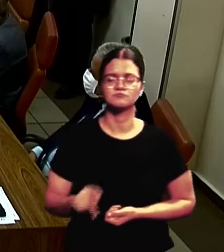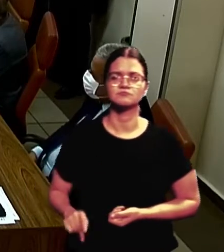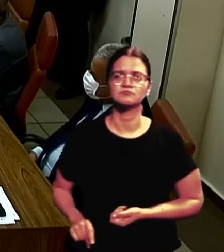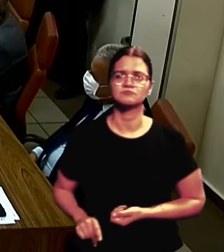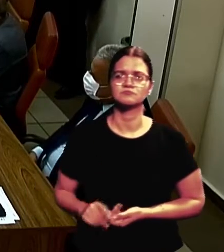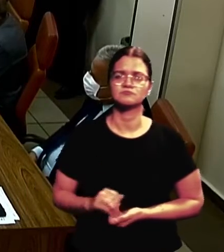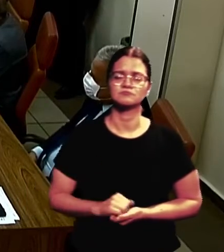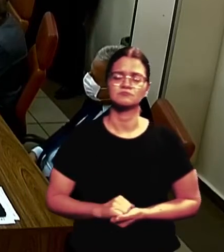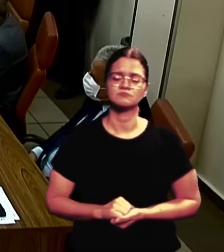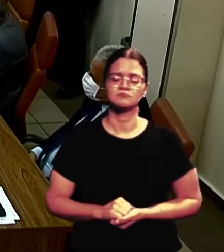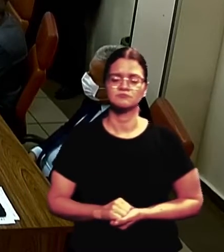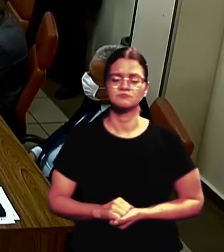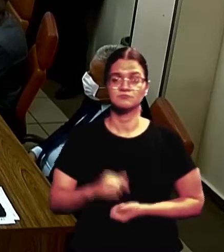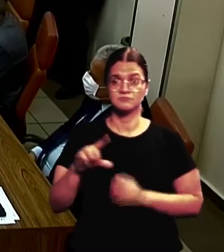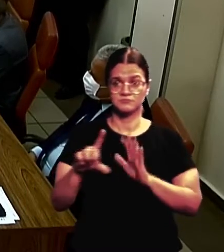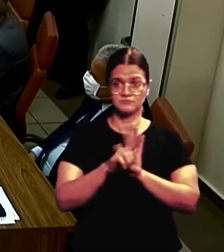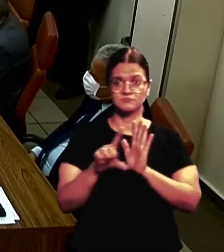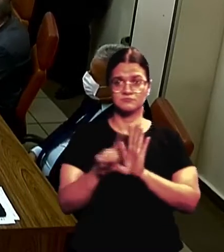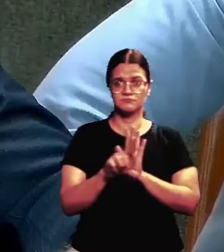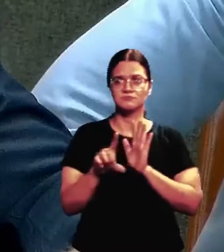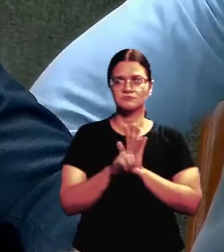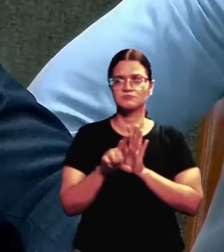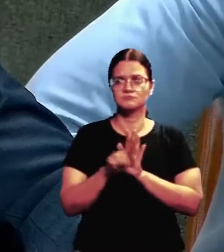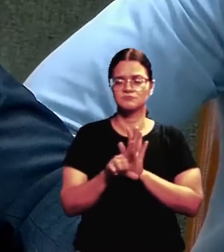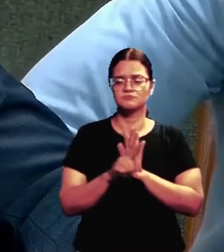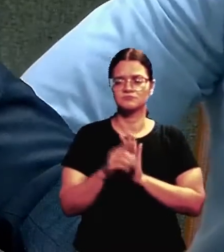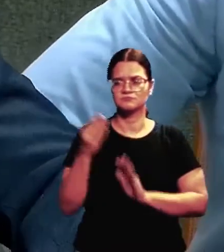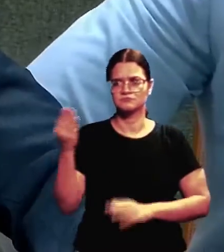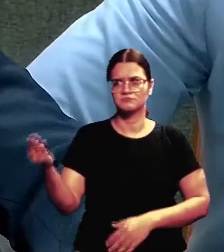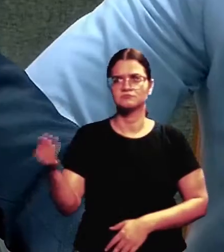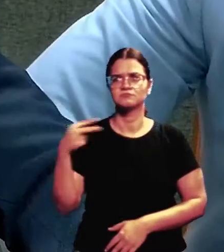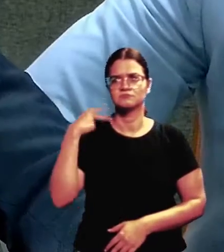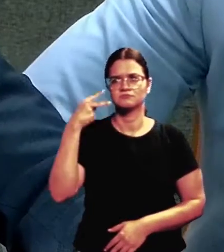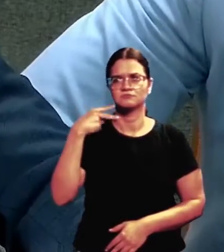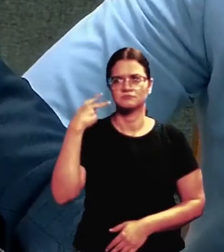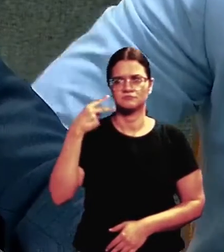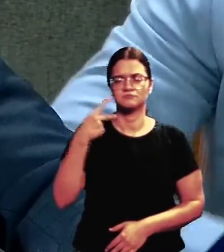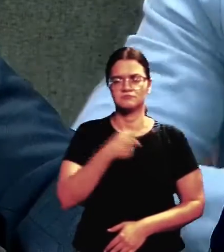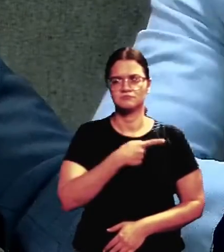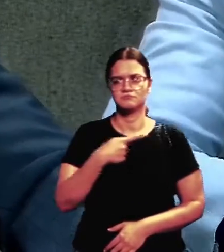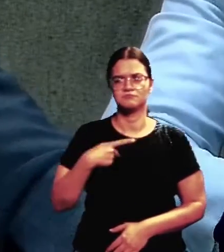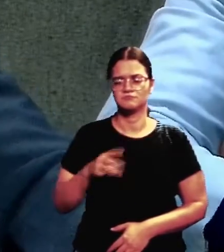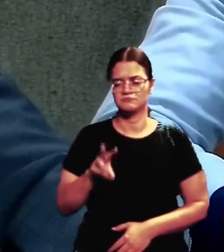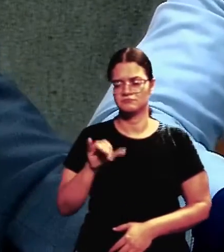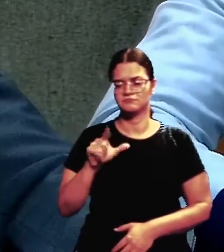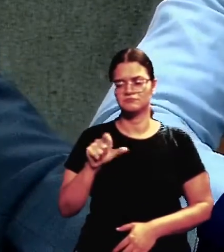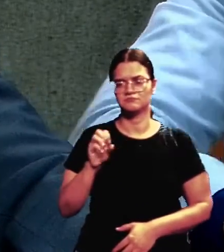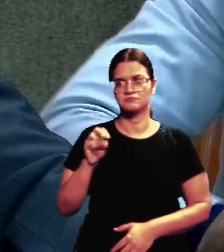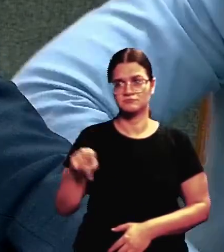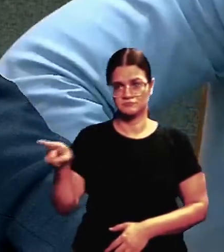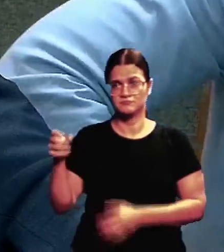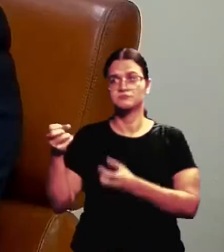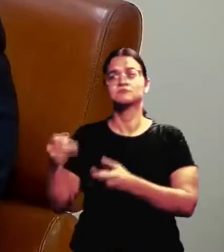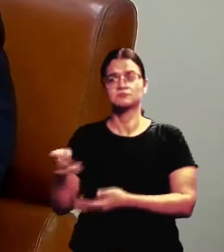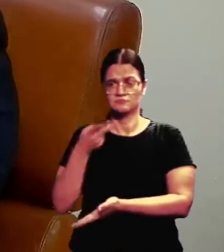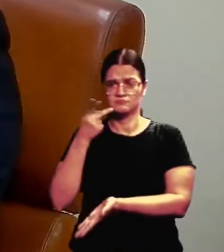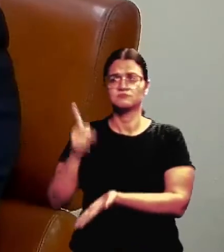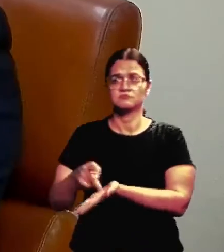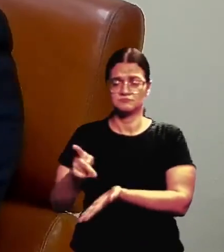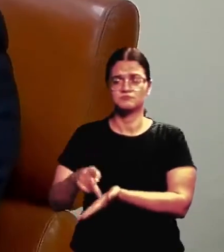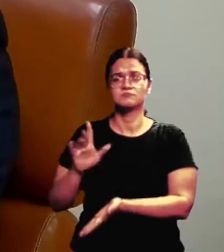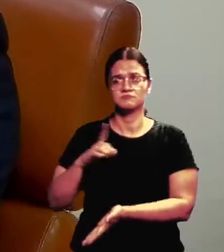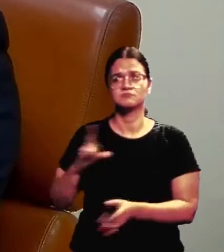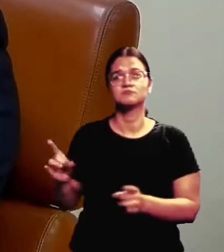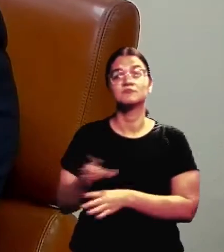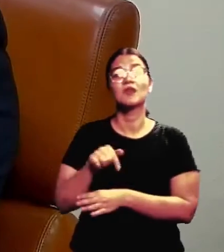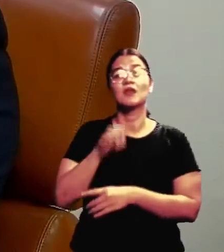Presidente, a lei que o nobre vereador Pastor Wilson colocou realmente existe, ela